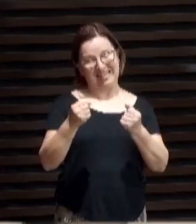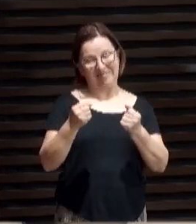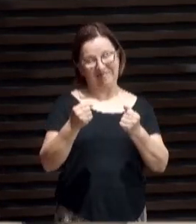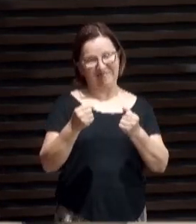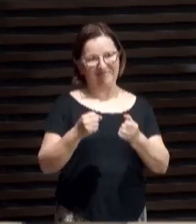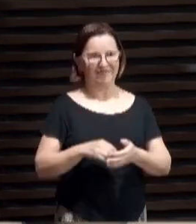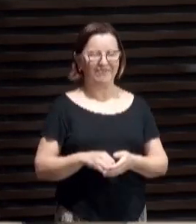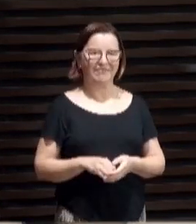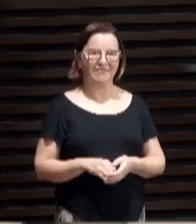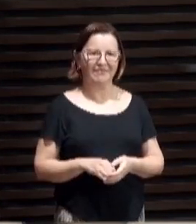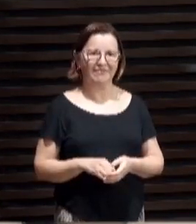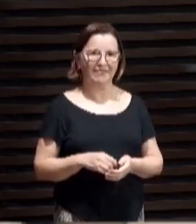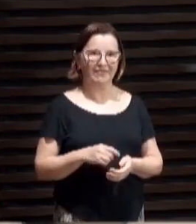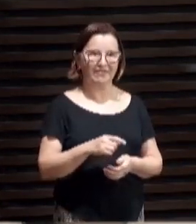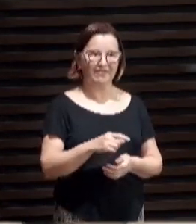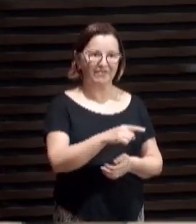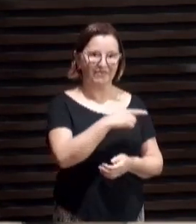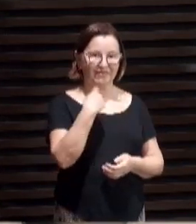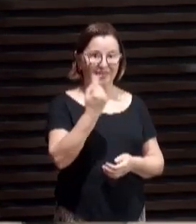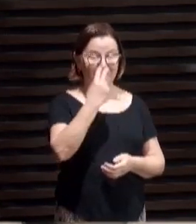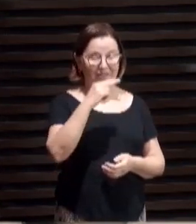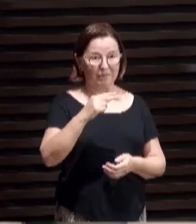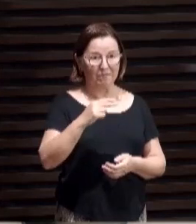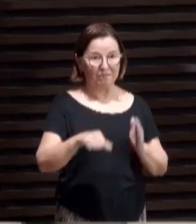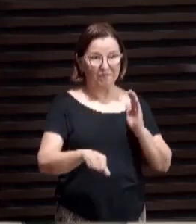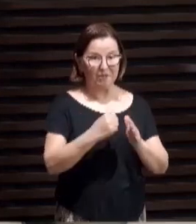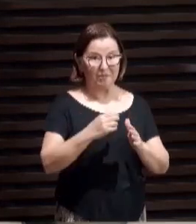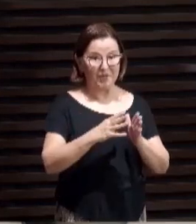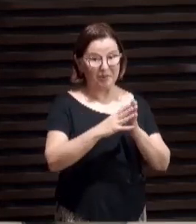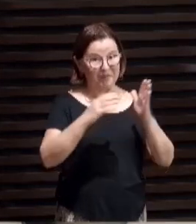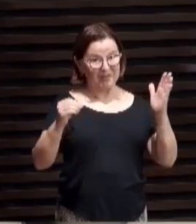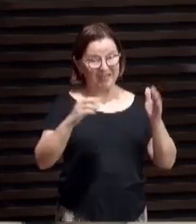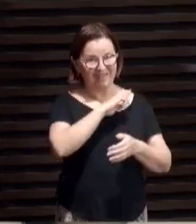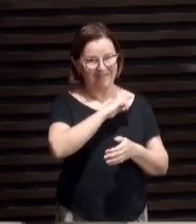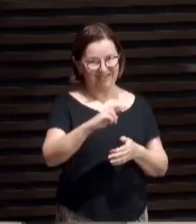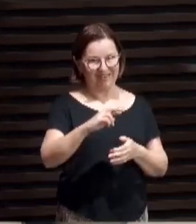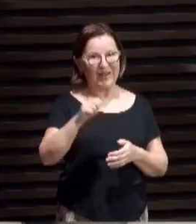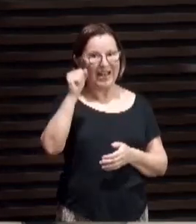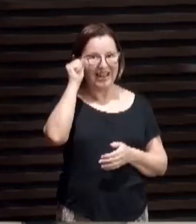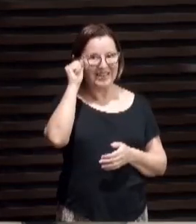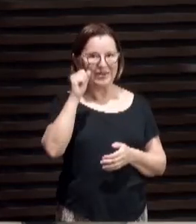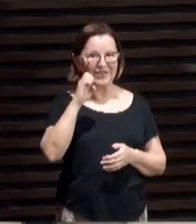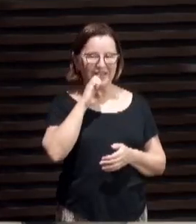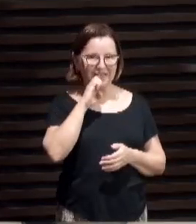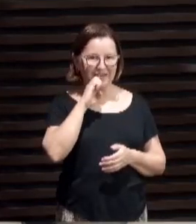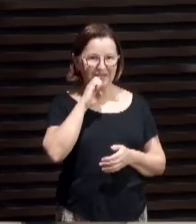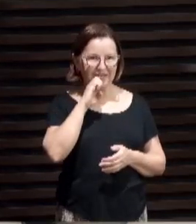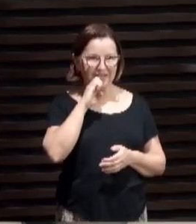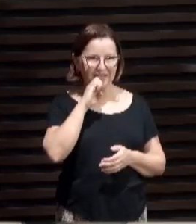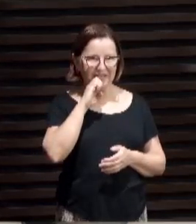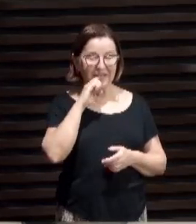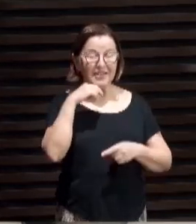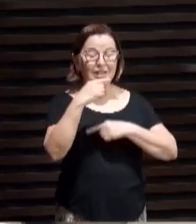A gente vê o primeiro modelo de religião em Adão e Eva. Logo depois que o pecado